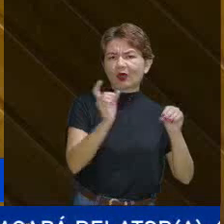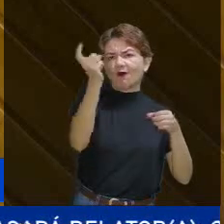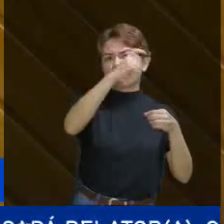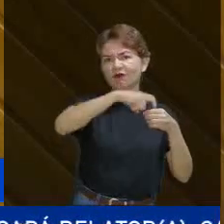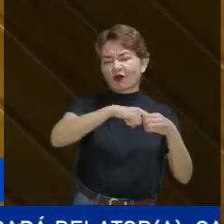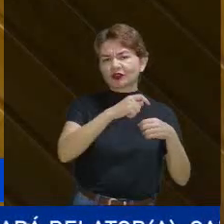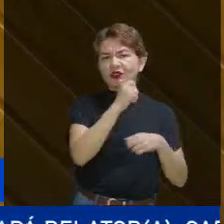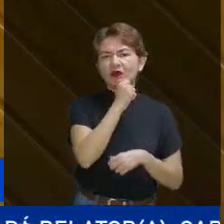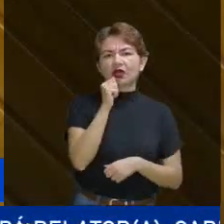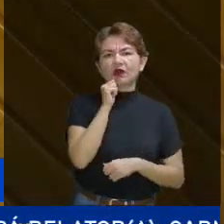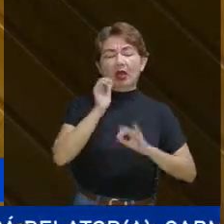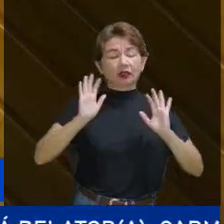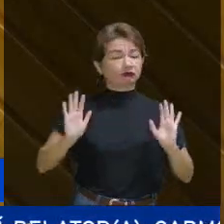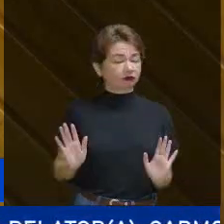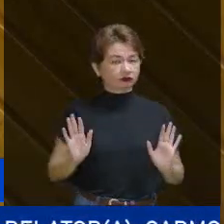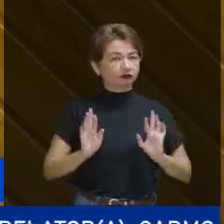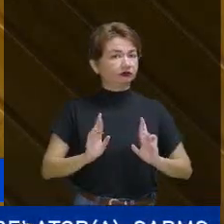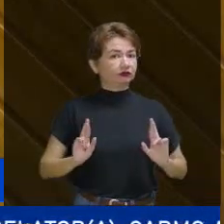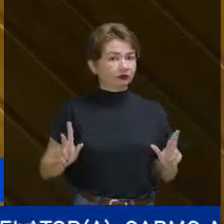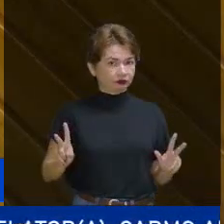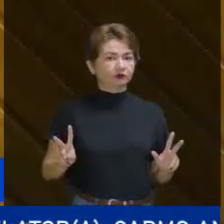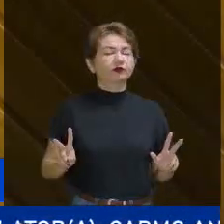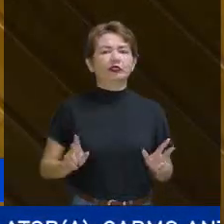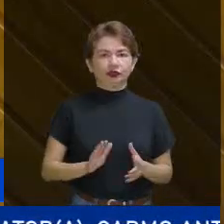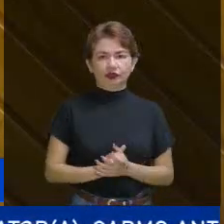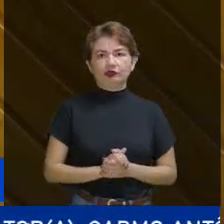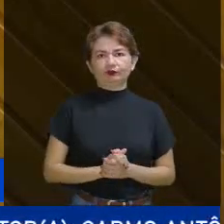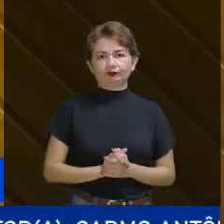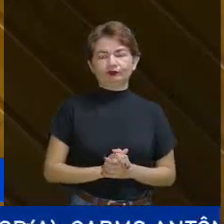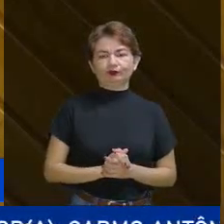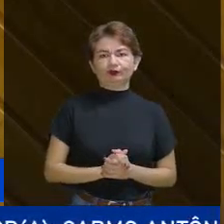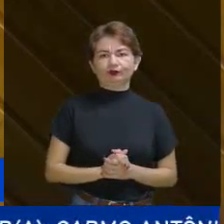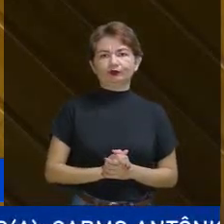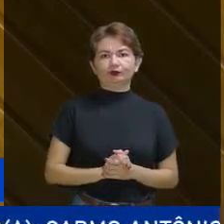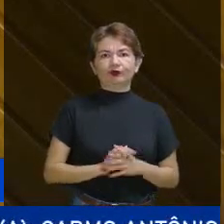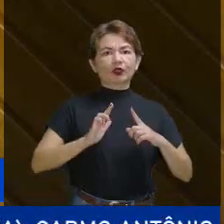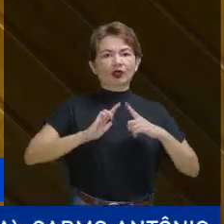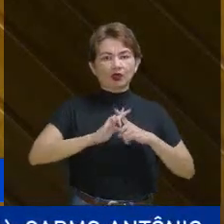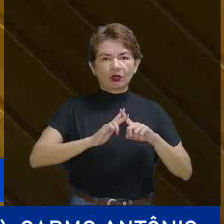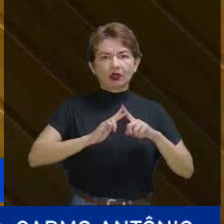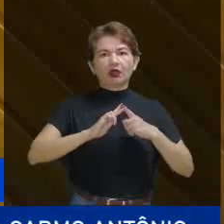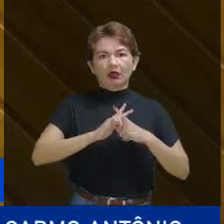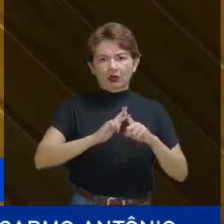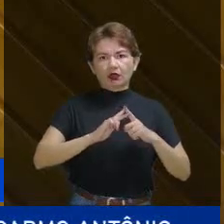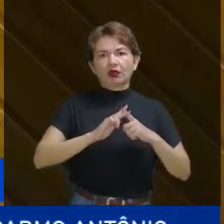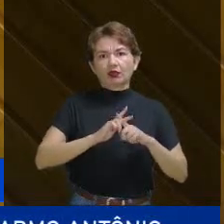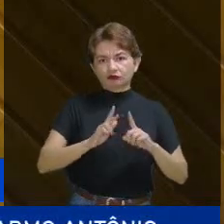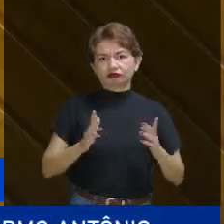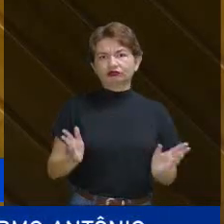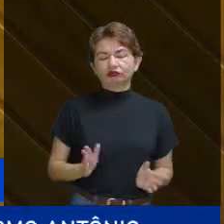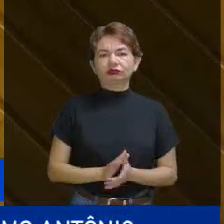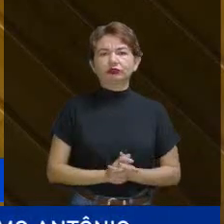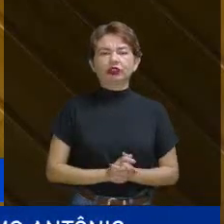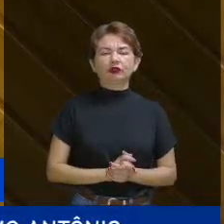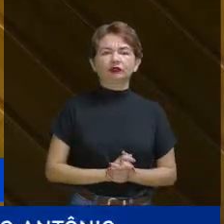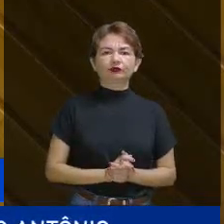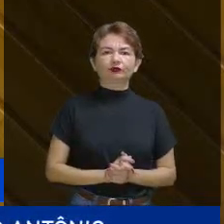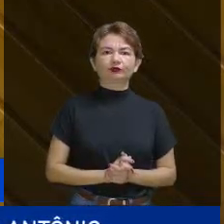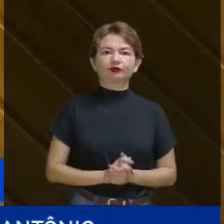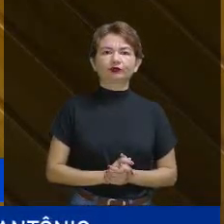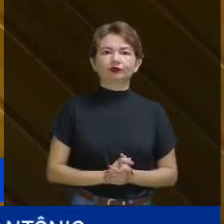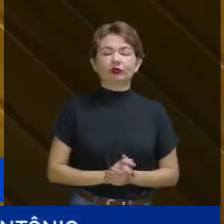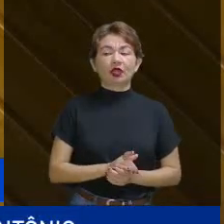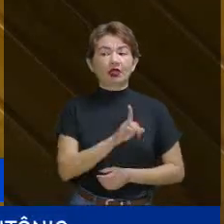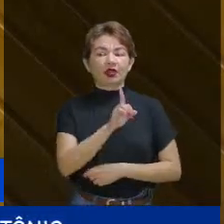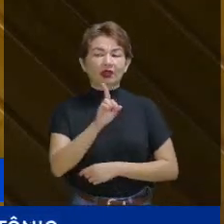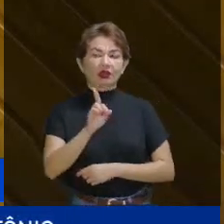para Macapá, aí nós teríamos uma situação de retificação de atos. E aquele ato nulo do juiz da